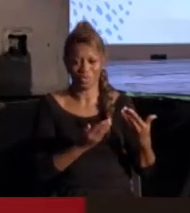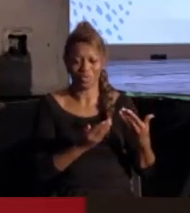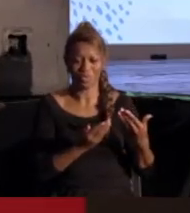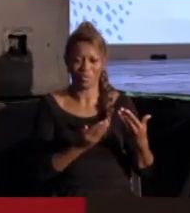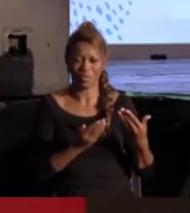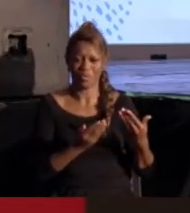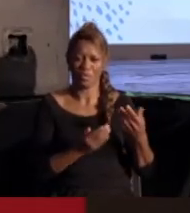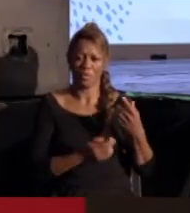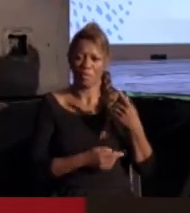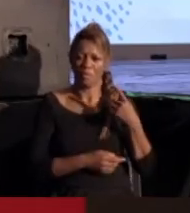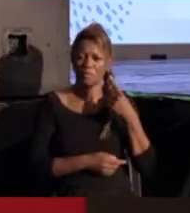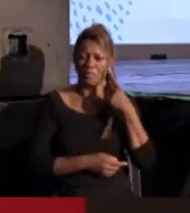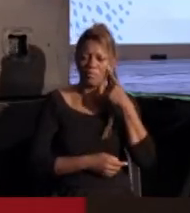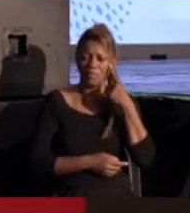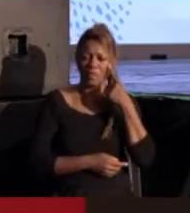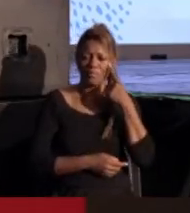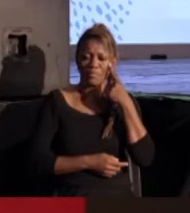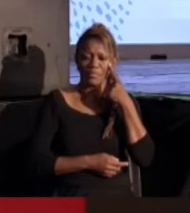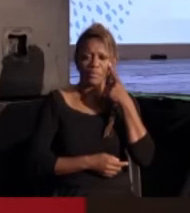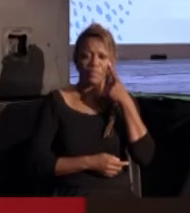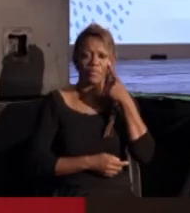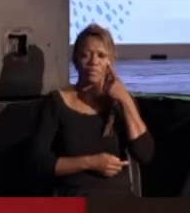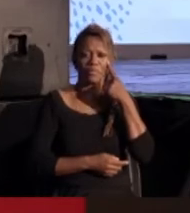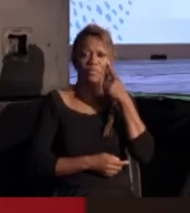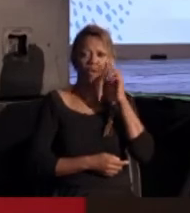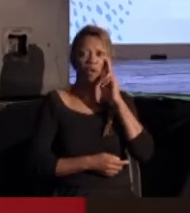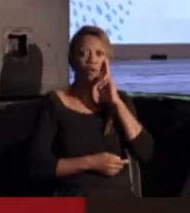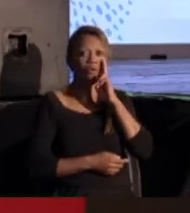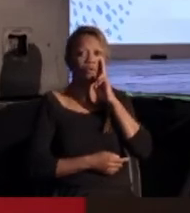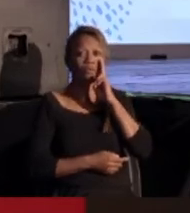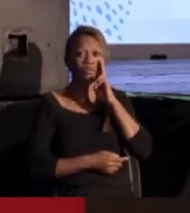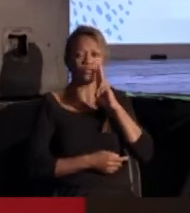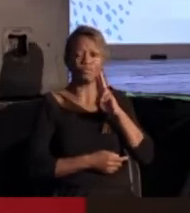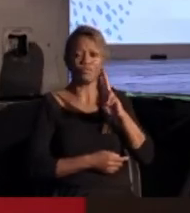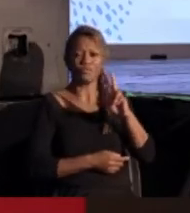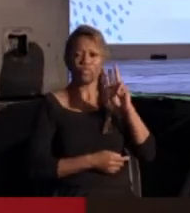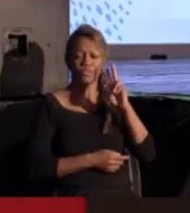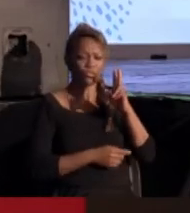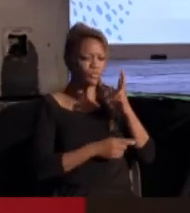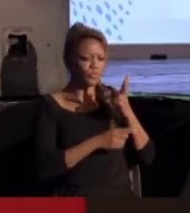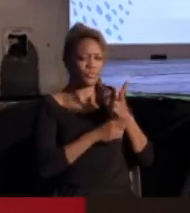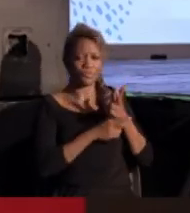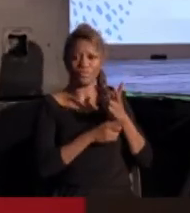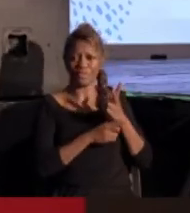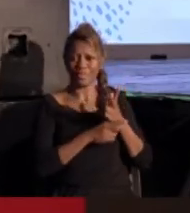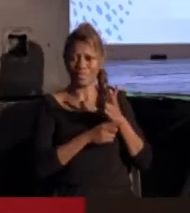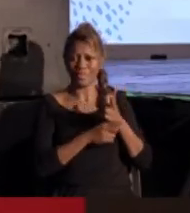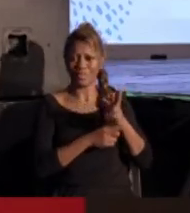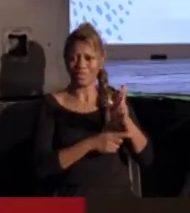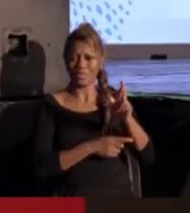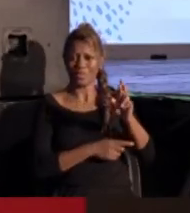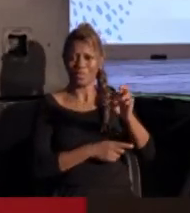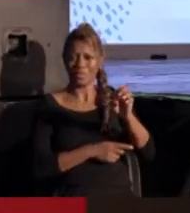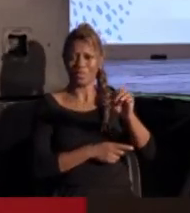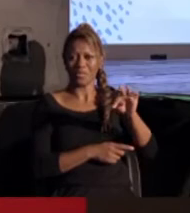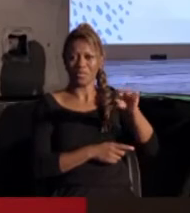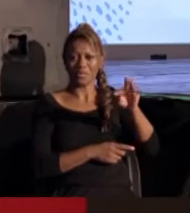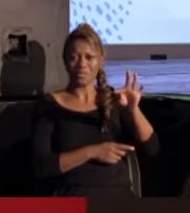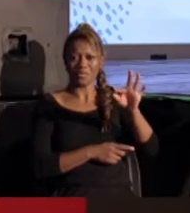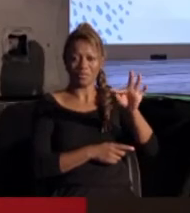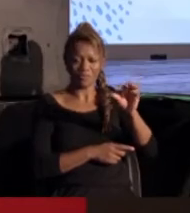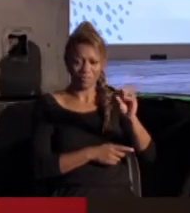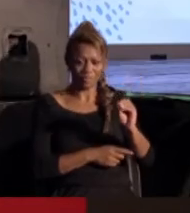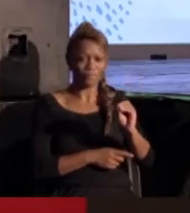perguntando, puxa, quando revejo os vídeos do Renato, do